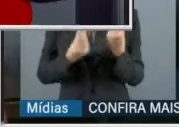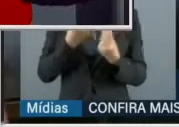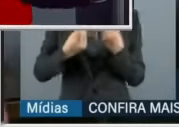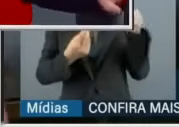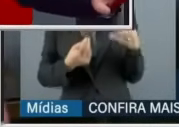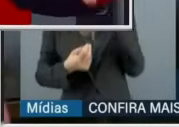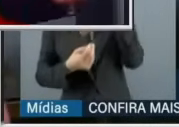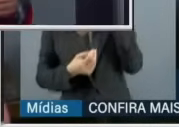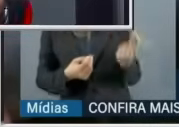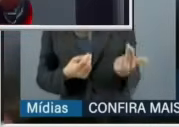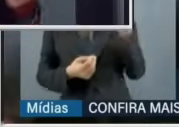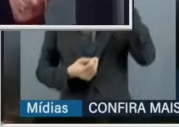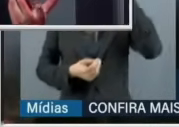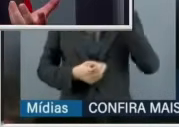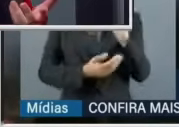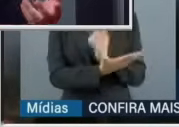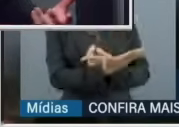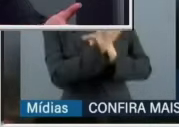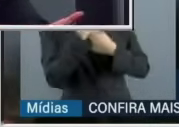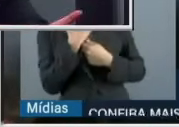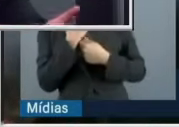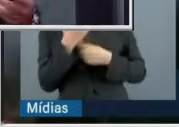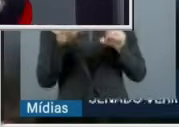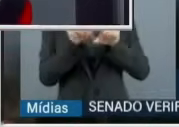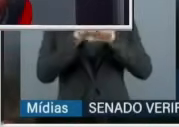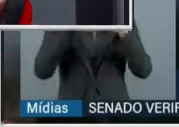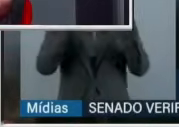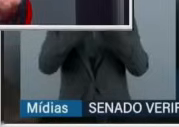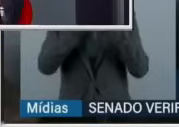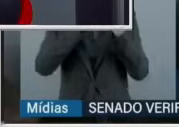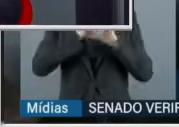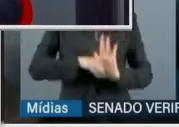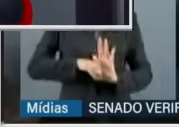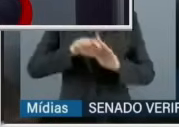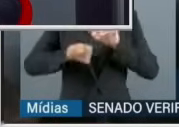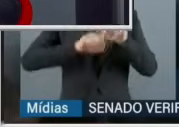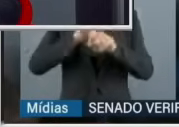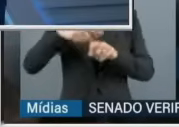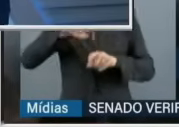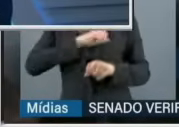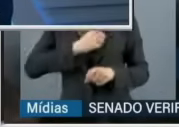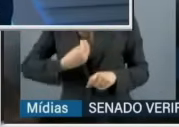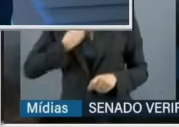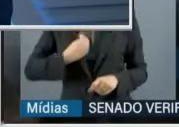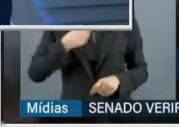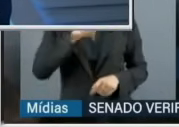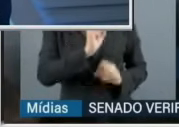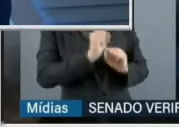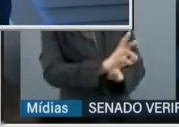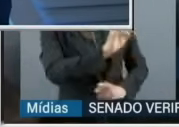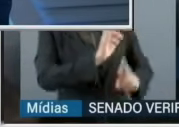disputa política. Então, a partir daí, fica o trabalho inteiro comprometido. É isso,